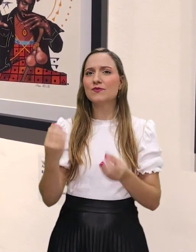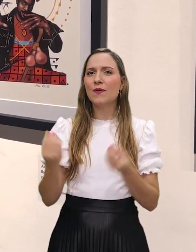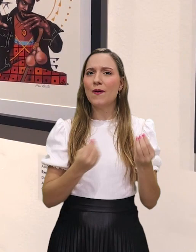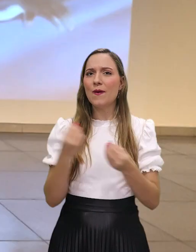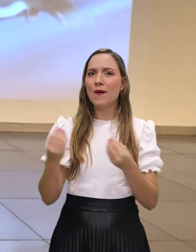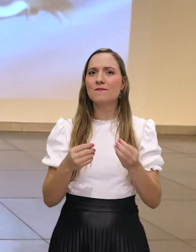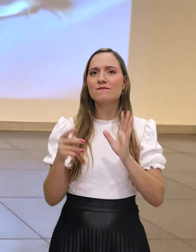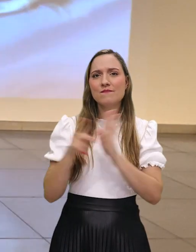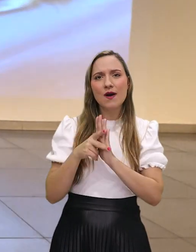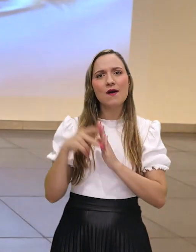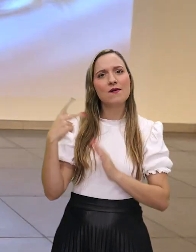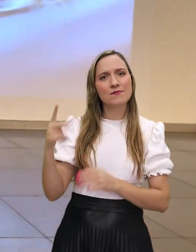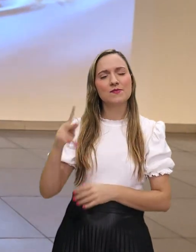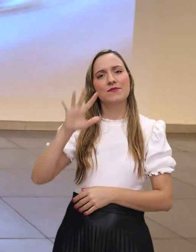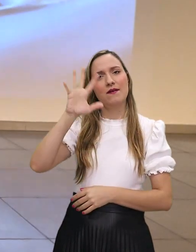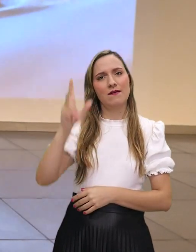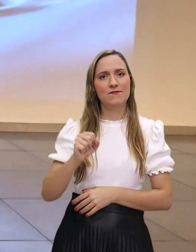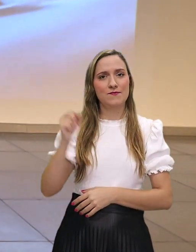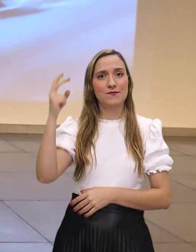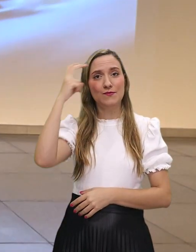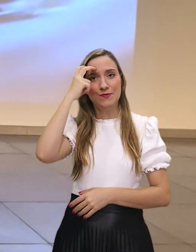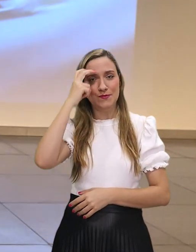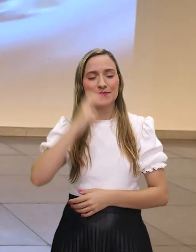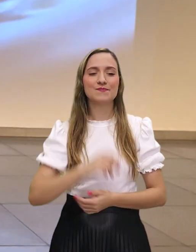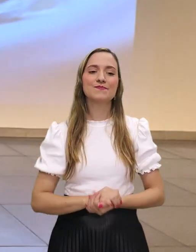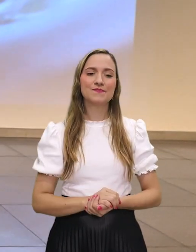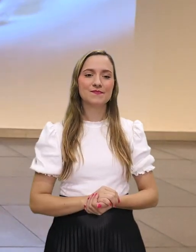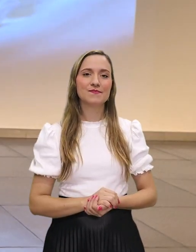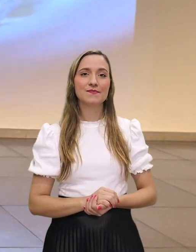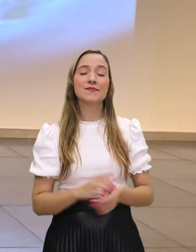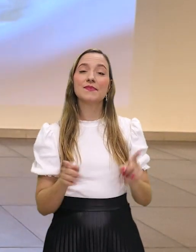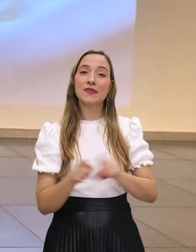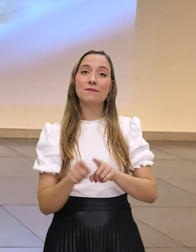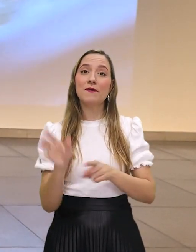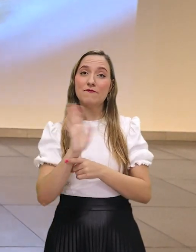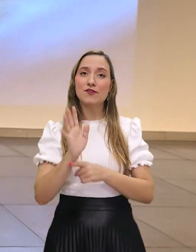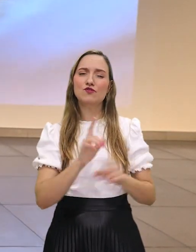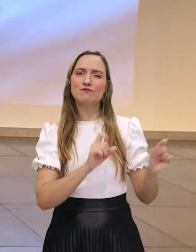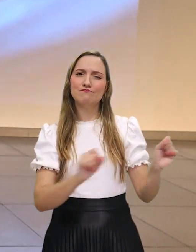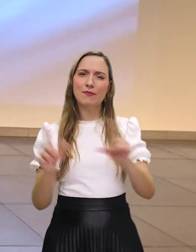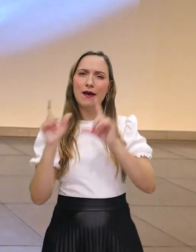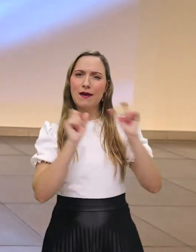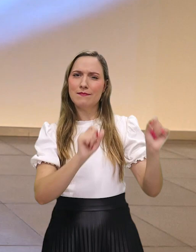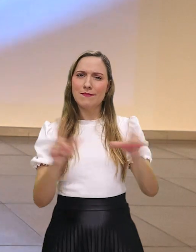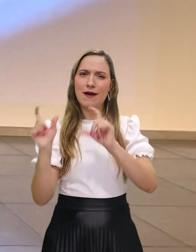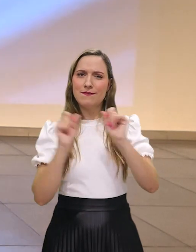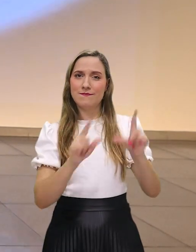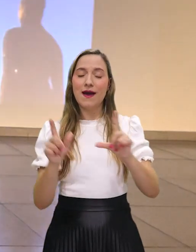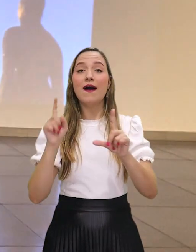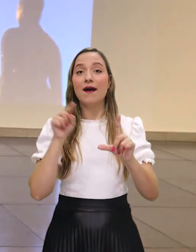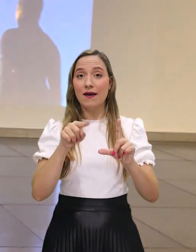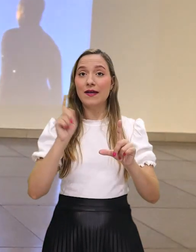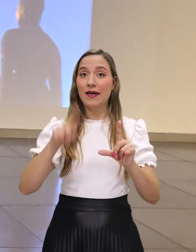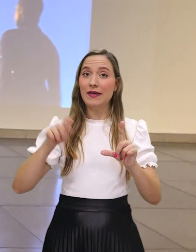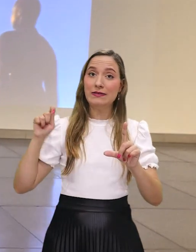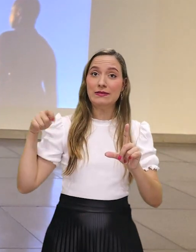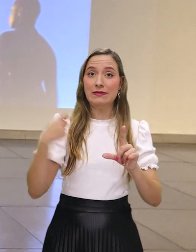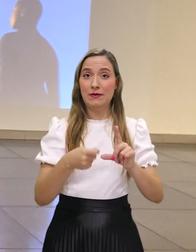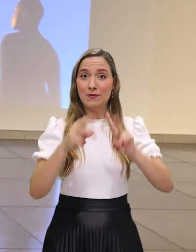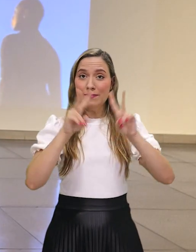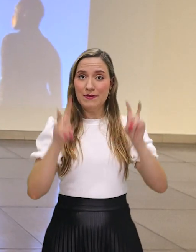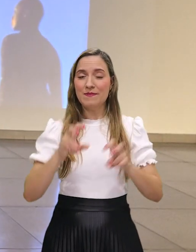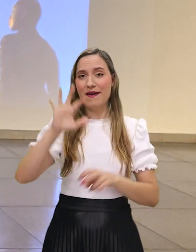afrofuturismo. O vídeo, que também traz esse nome de afrofuturar acaba se tornando para